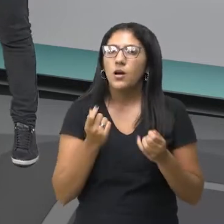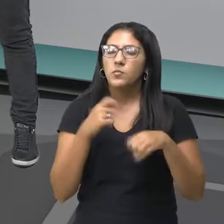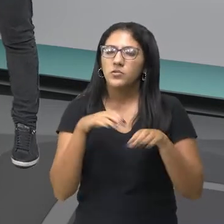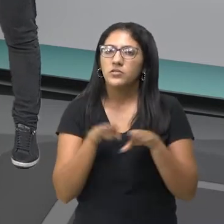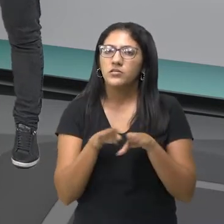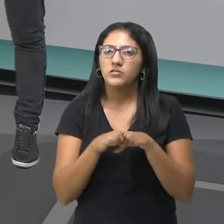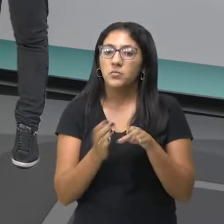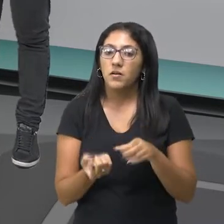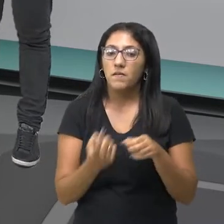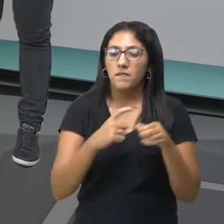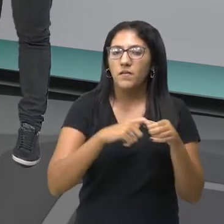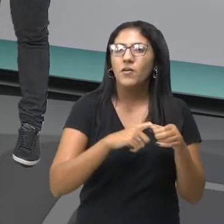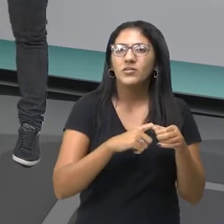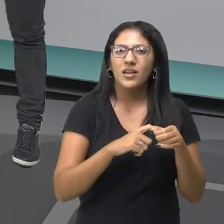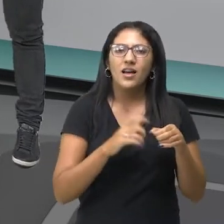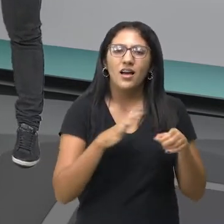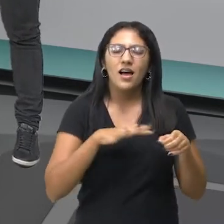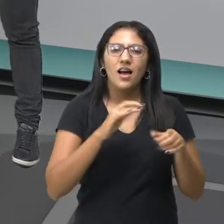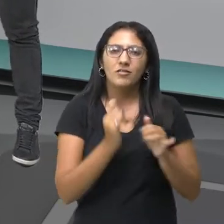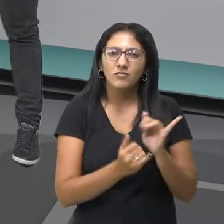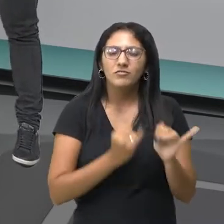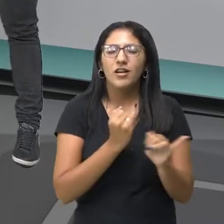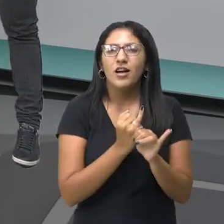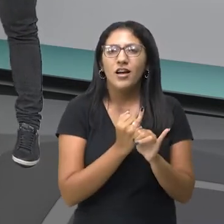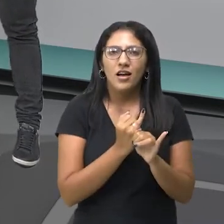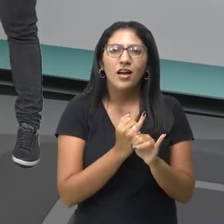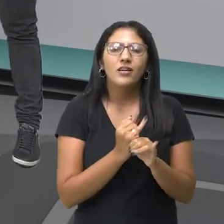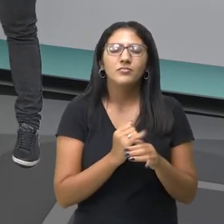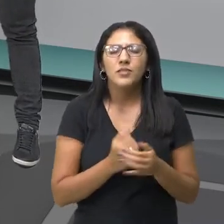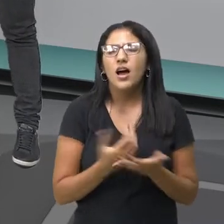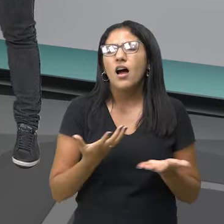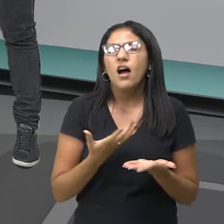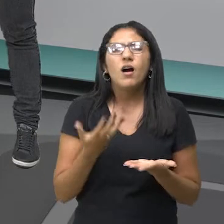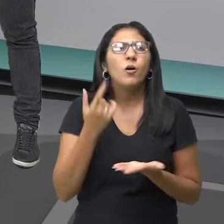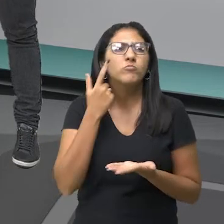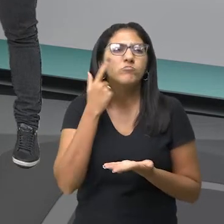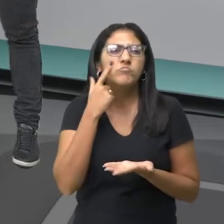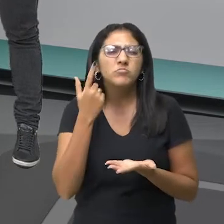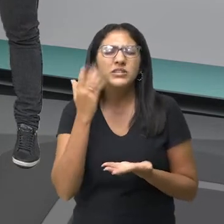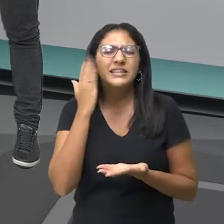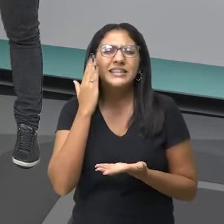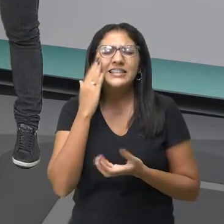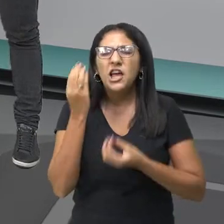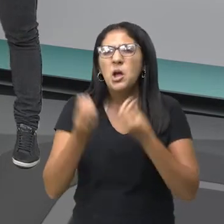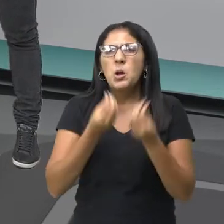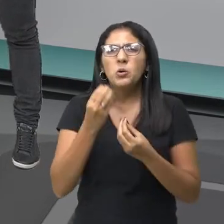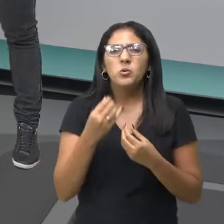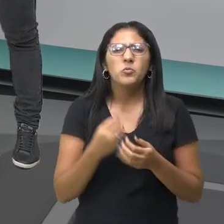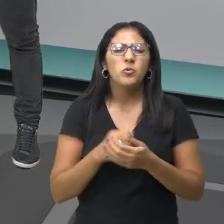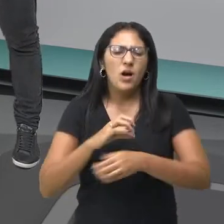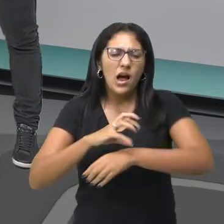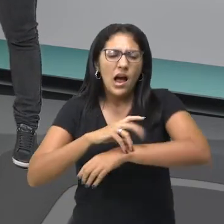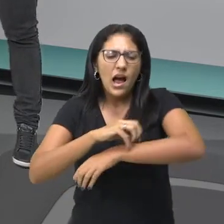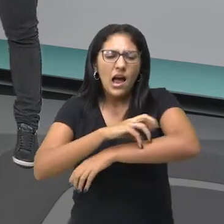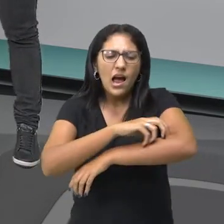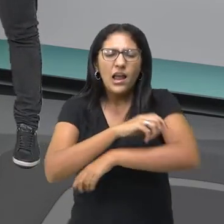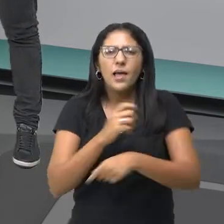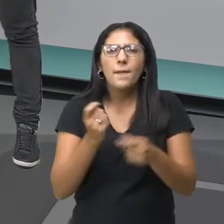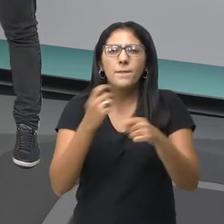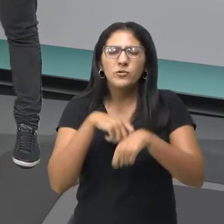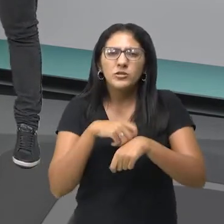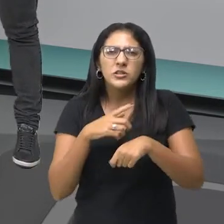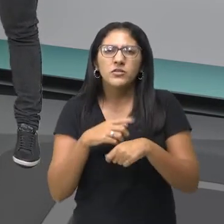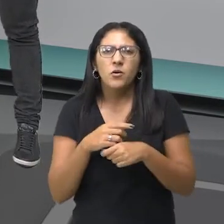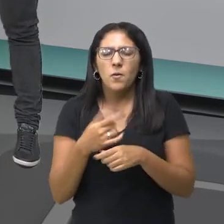mecanismo de voltar que temos aqui nos ambientes virtuais, e de repente, agora eu quero saber como as aranhas tecem as teias entre galhos